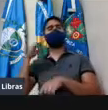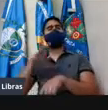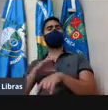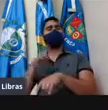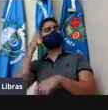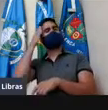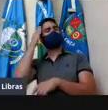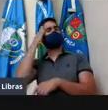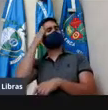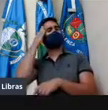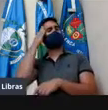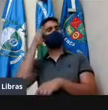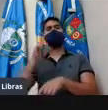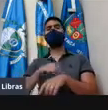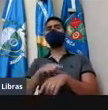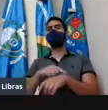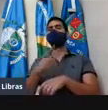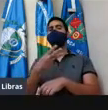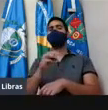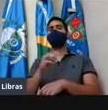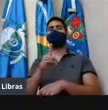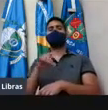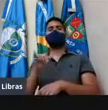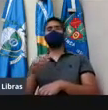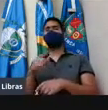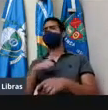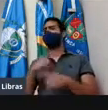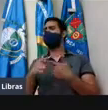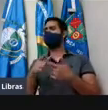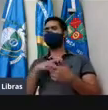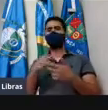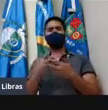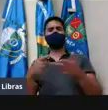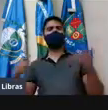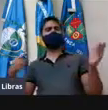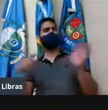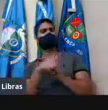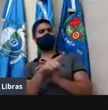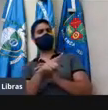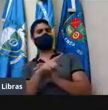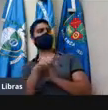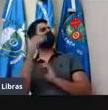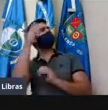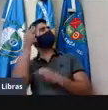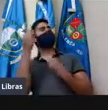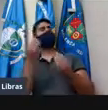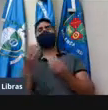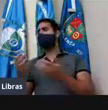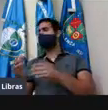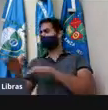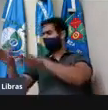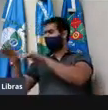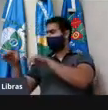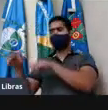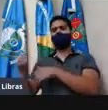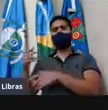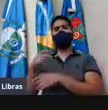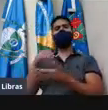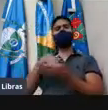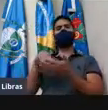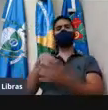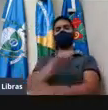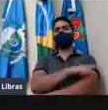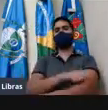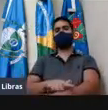30 dias, porque a gente tem tanta coisa para perguntar. Então, eu queria que a casa visse sobre a convocação que eu fiz do secretário de